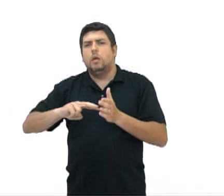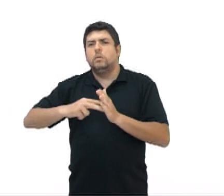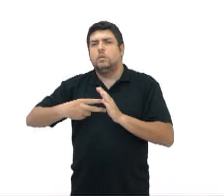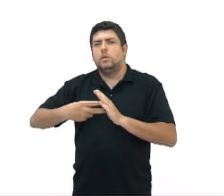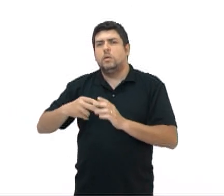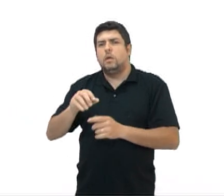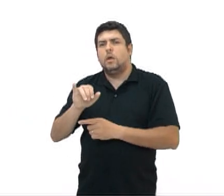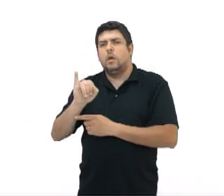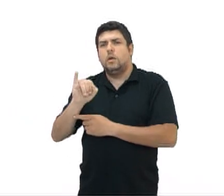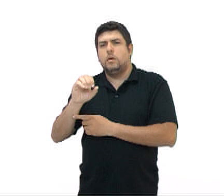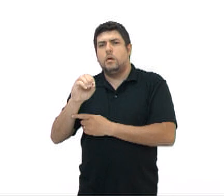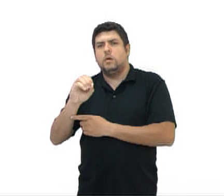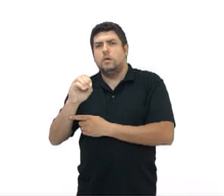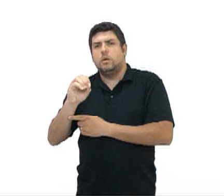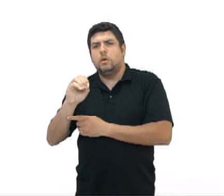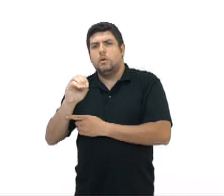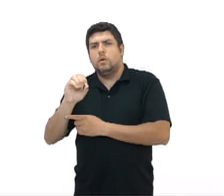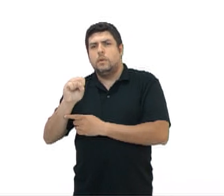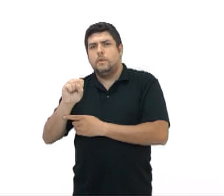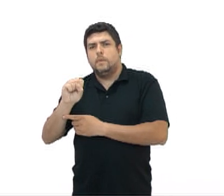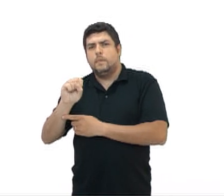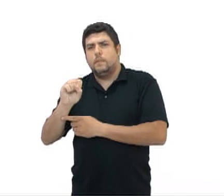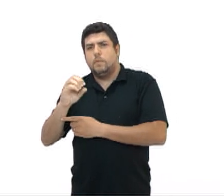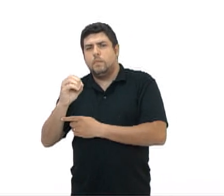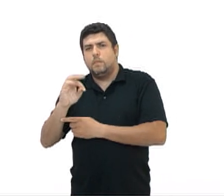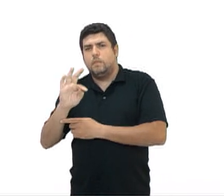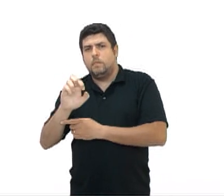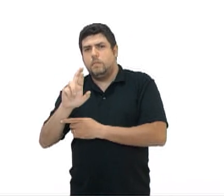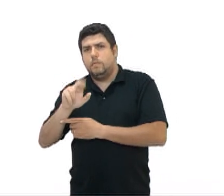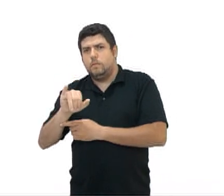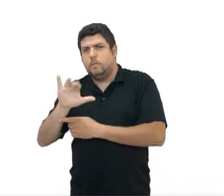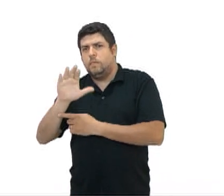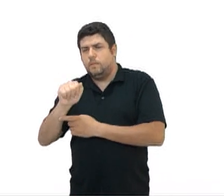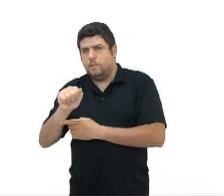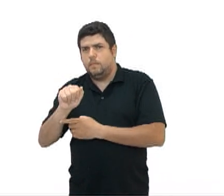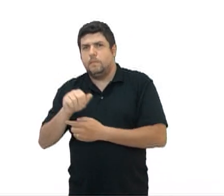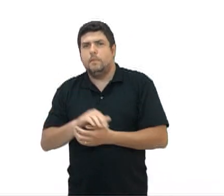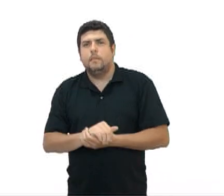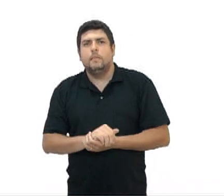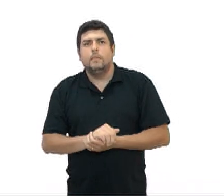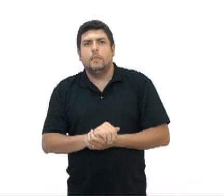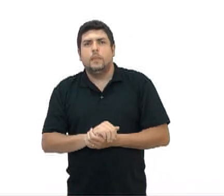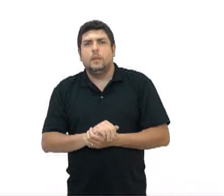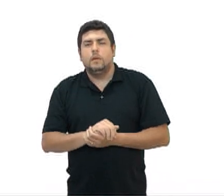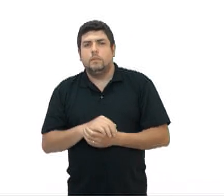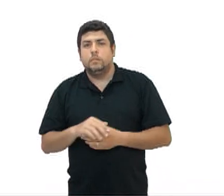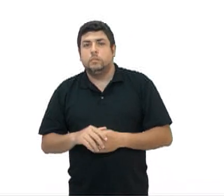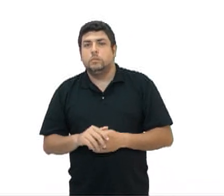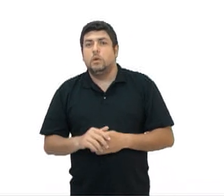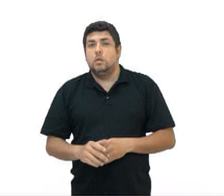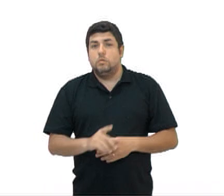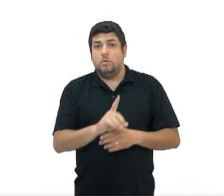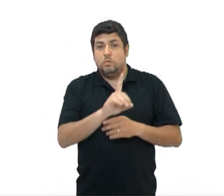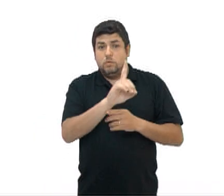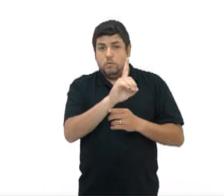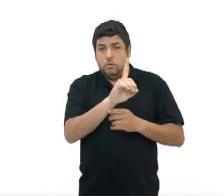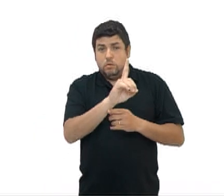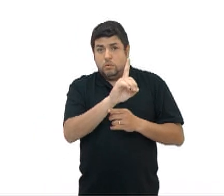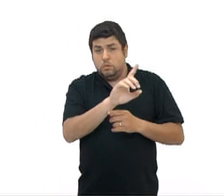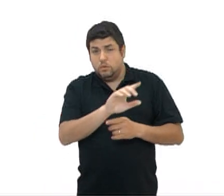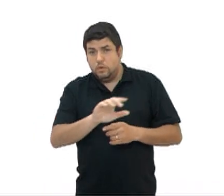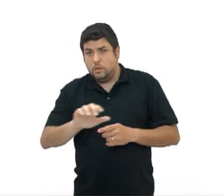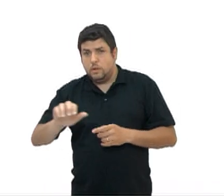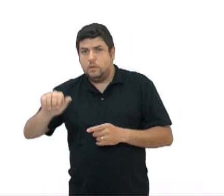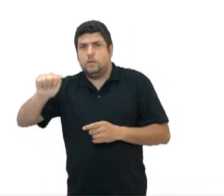quando avançamos do ponto D e fechamos esse ciclo no ponto A, percebam que dessa vez a